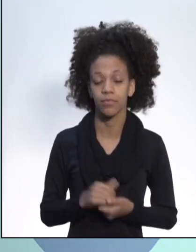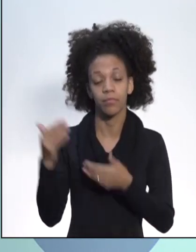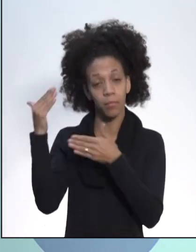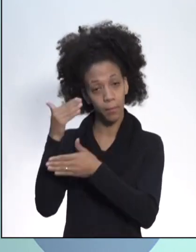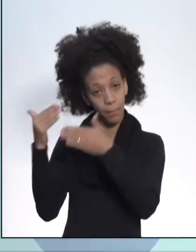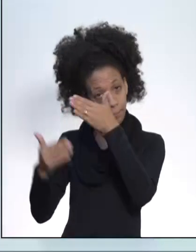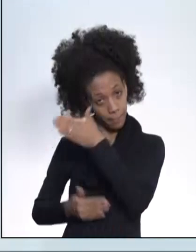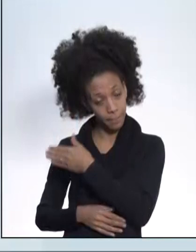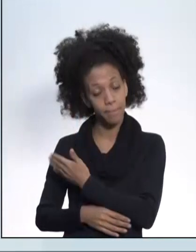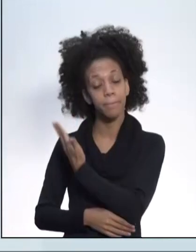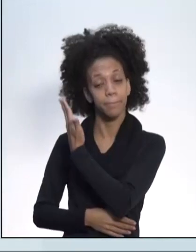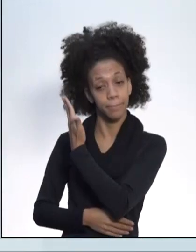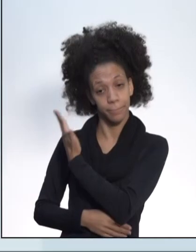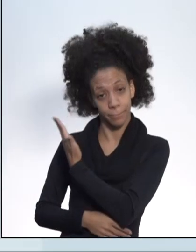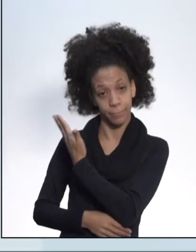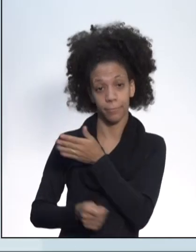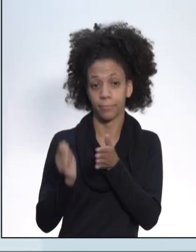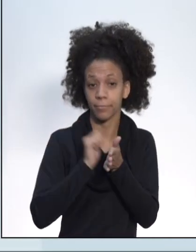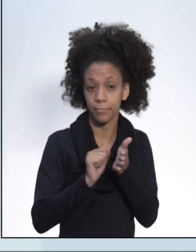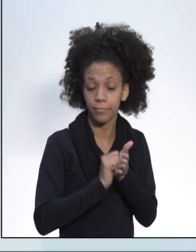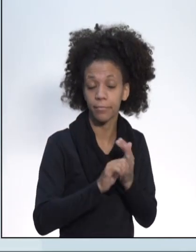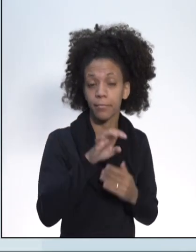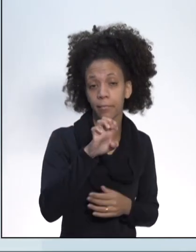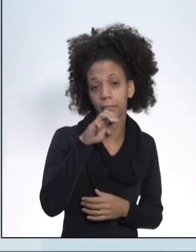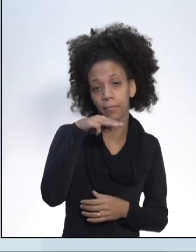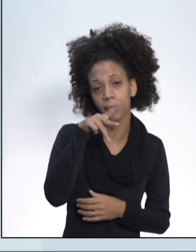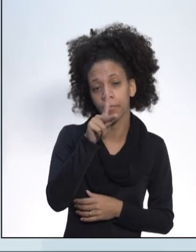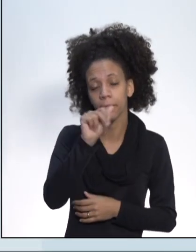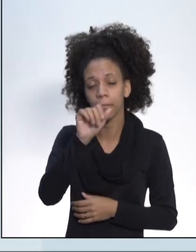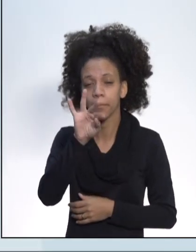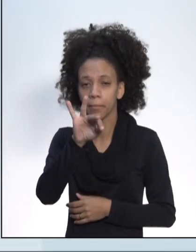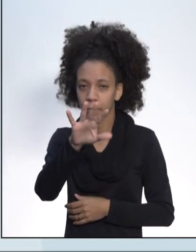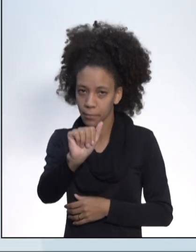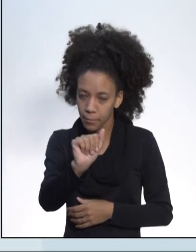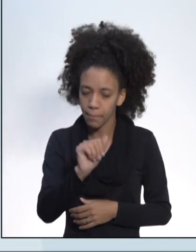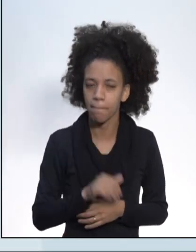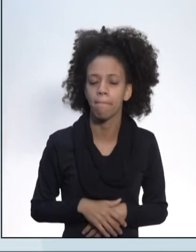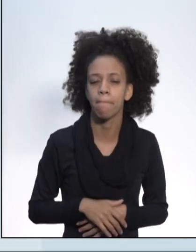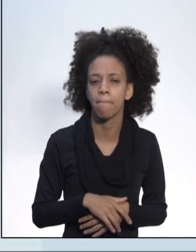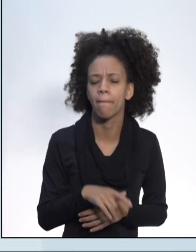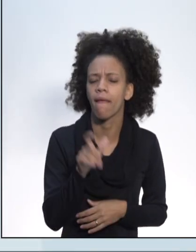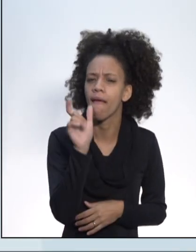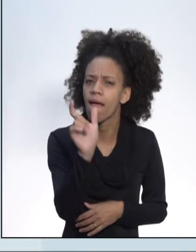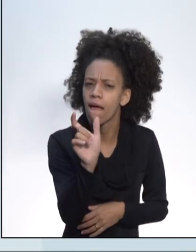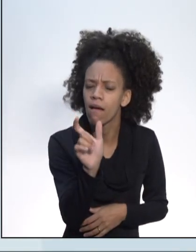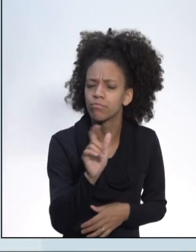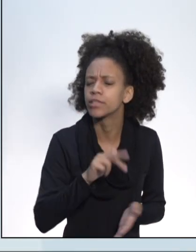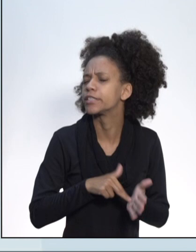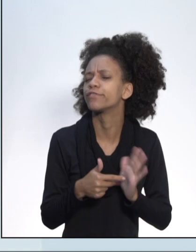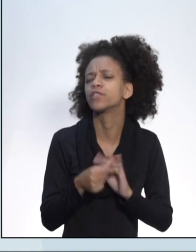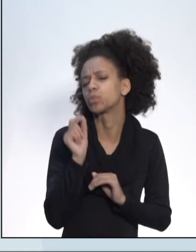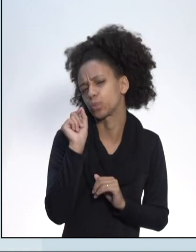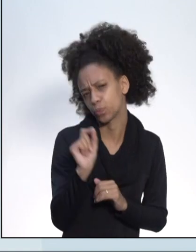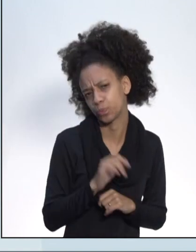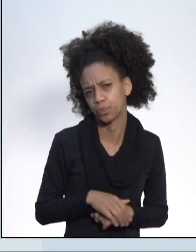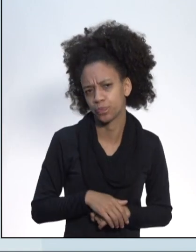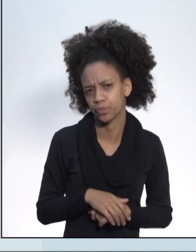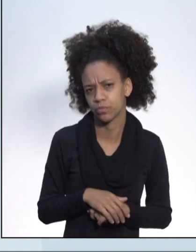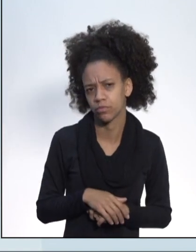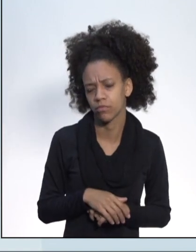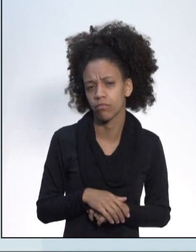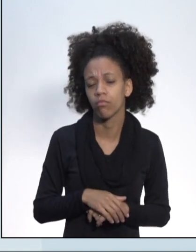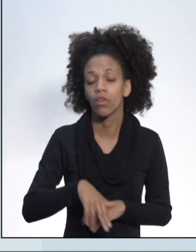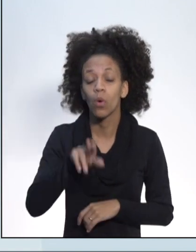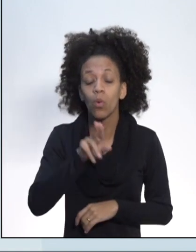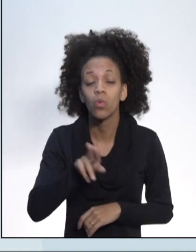Próxima palavra que vocês vão anotar é empatia. Essa competência, ela diz respeito ao quê? Usar nossa compreensão